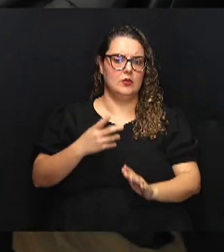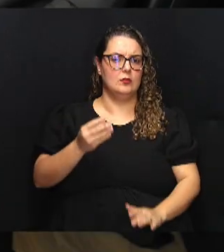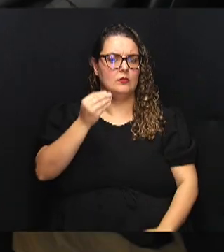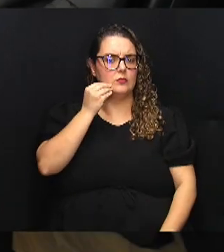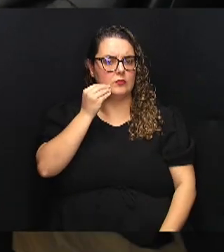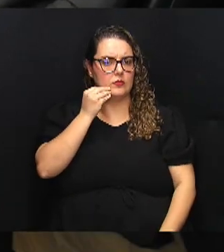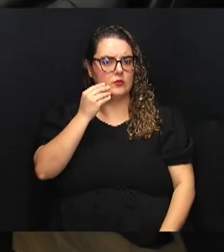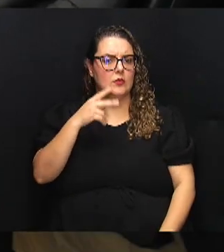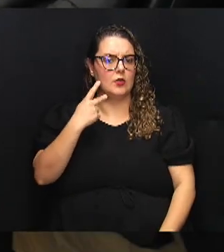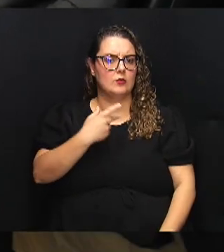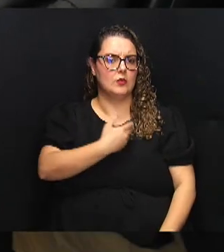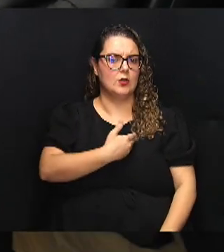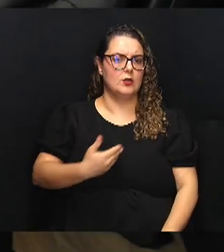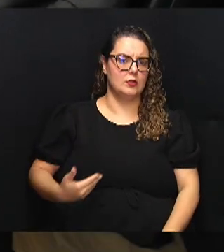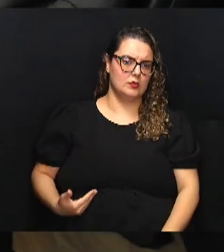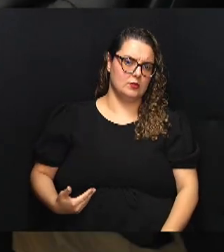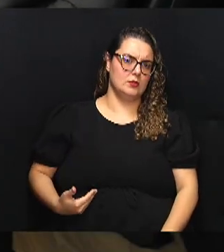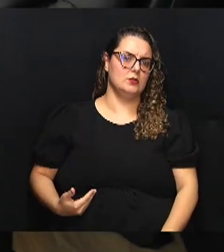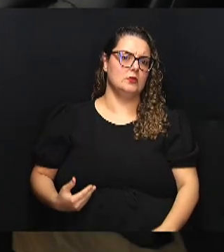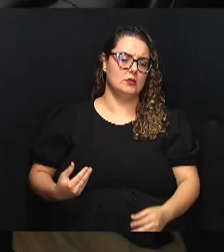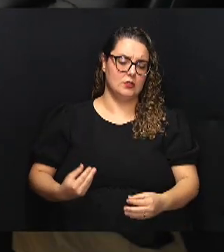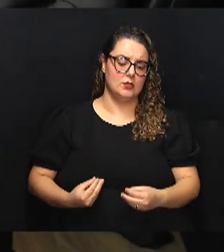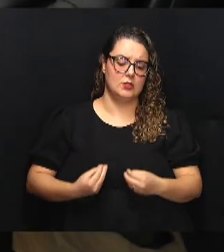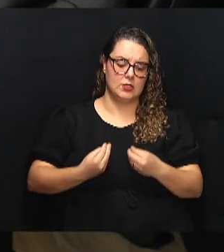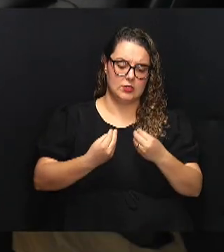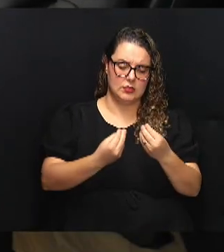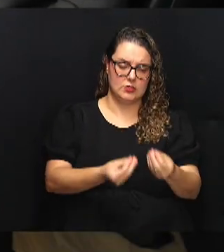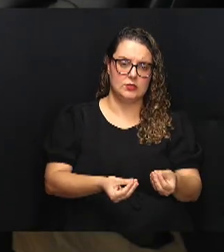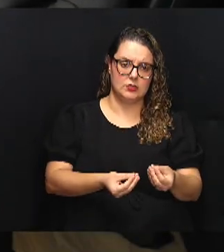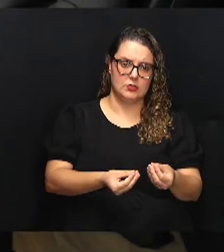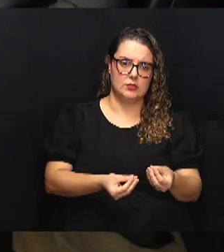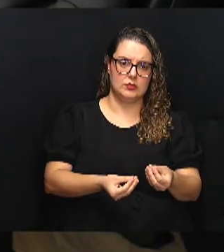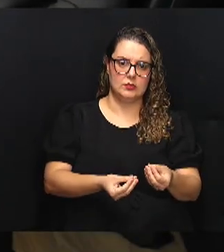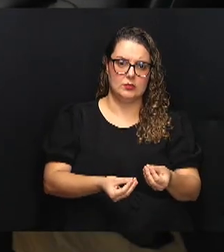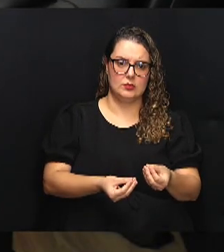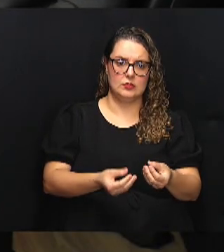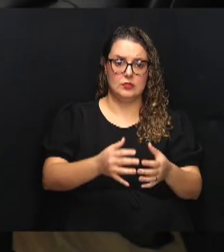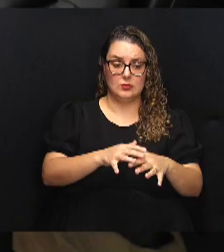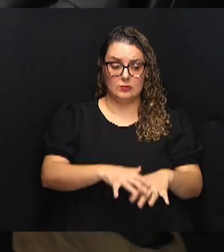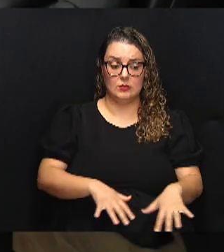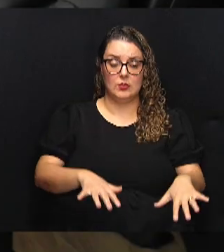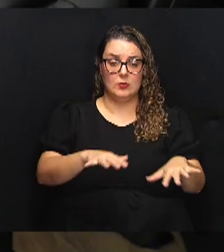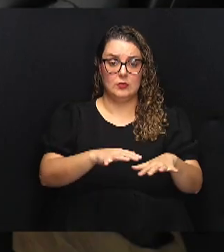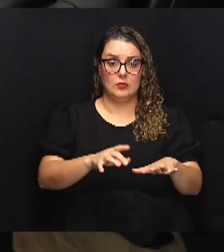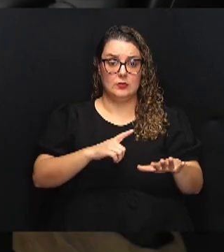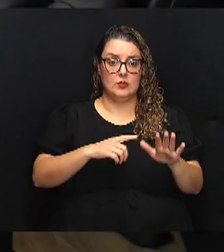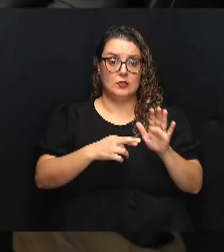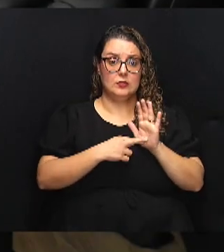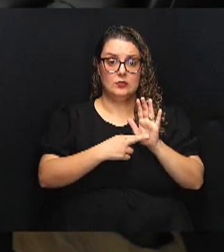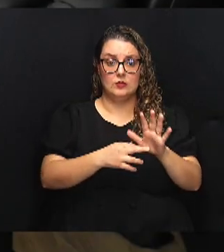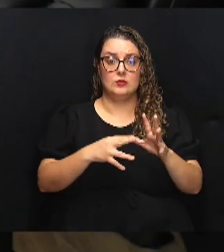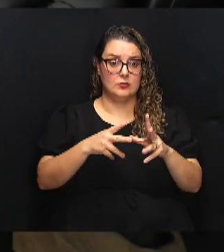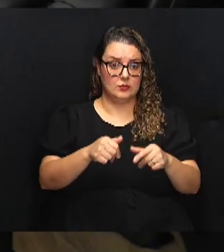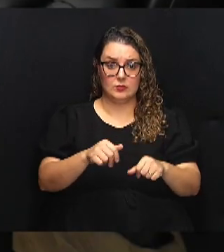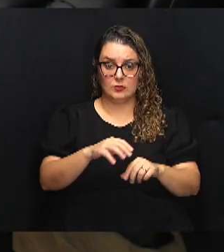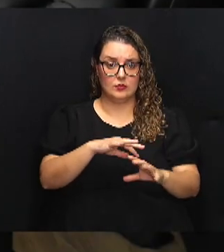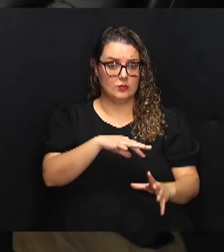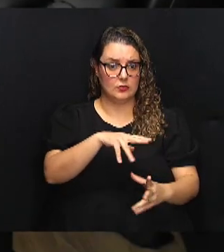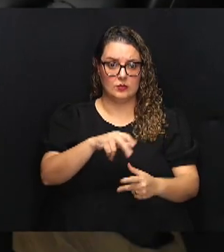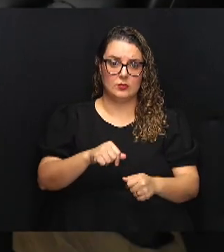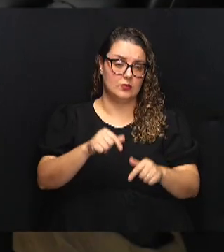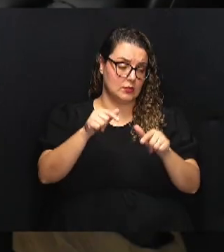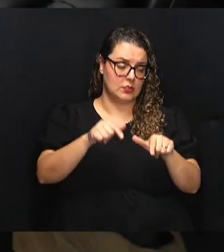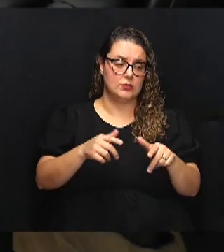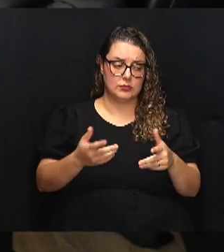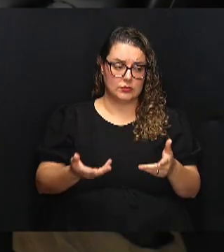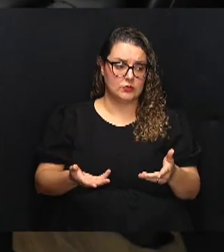criar uma política pública, levar para um espaço que vai ter representantes de todo o mundo no